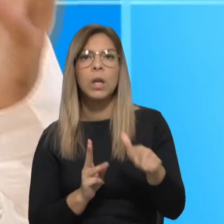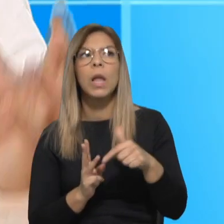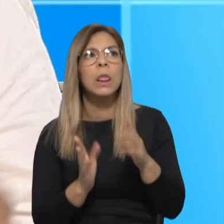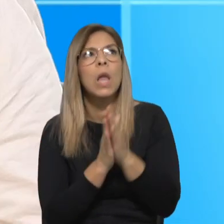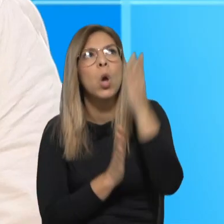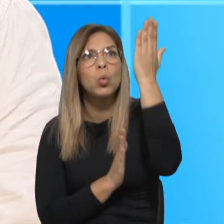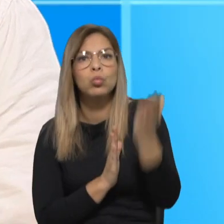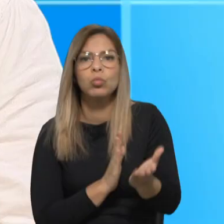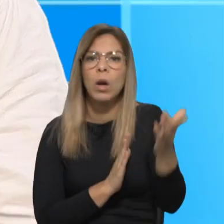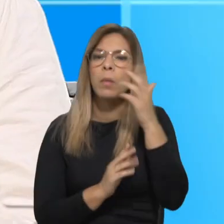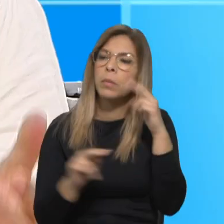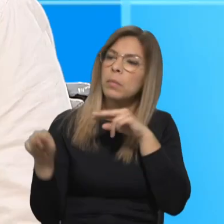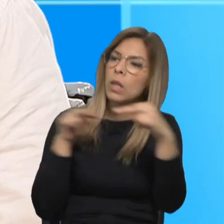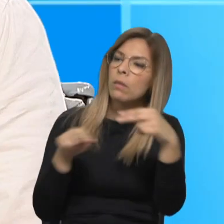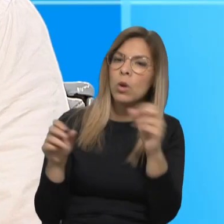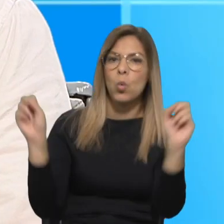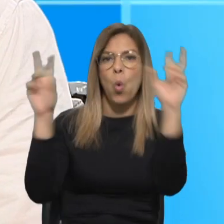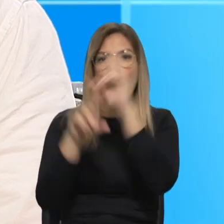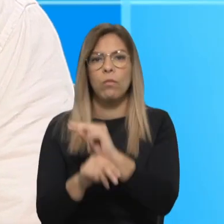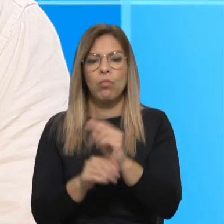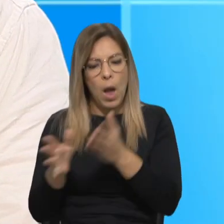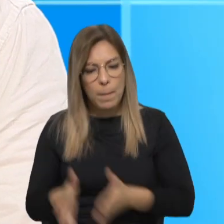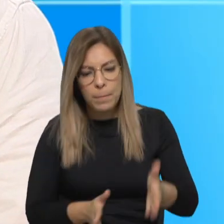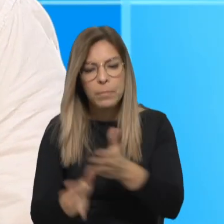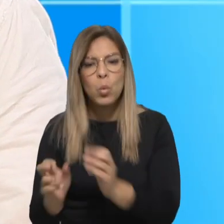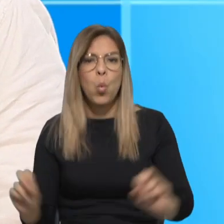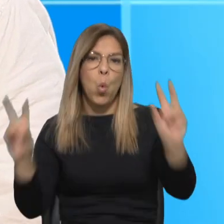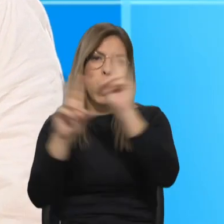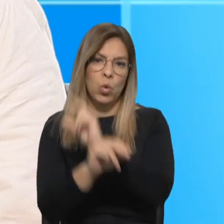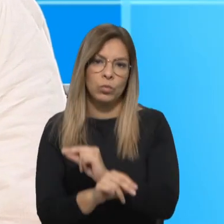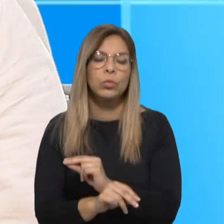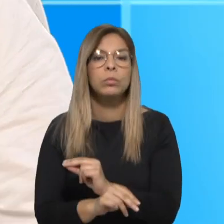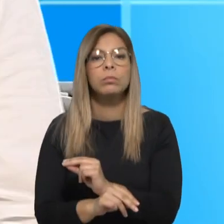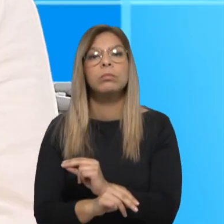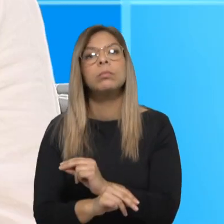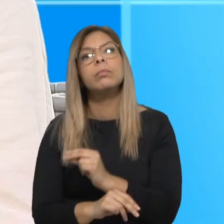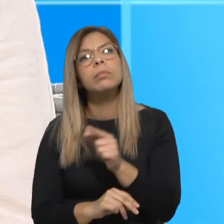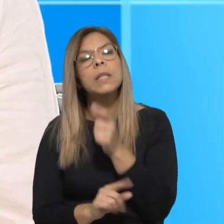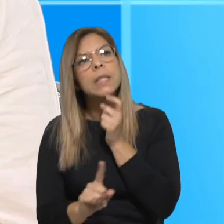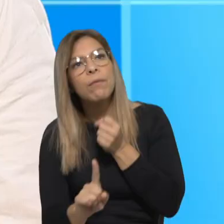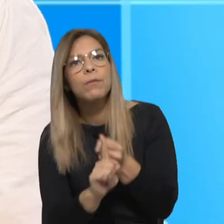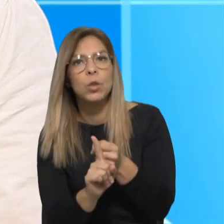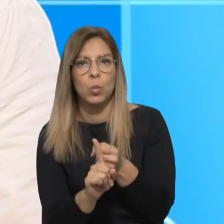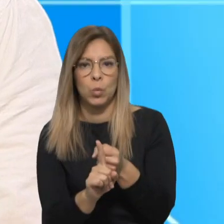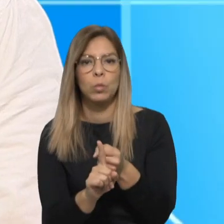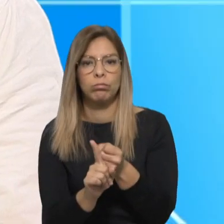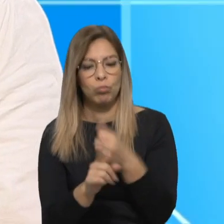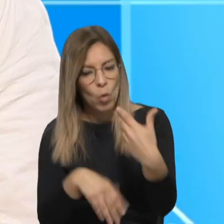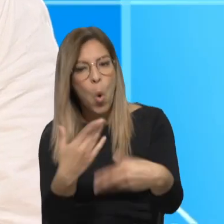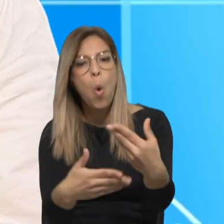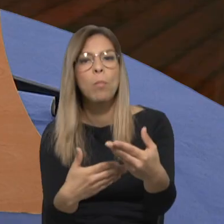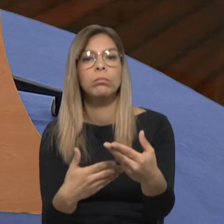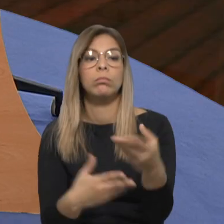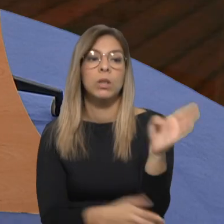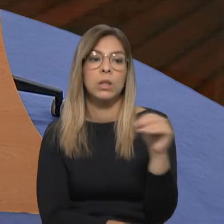abre perspectivas novas de vida, caminhos novos, que nos desafia a andar para a frente, como diz também São Paulo,